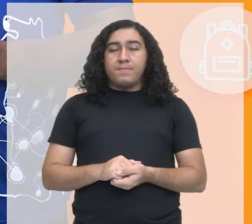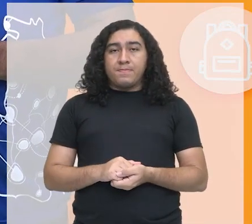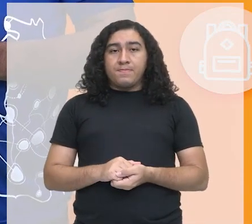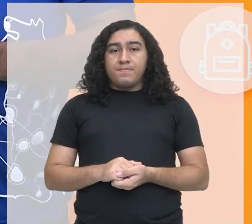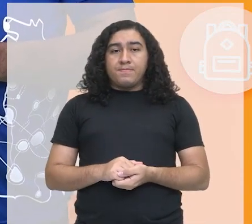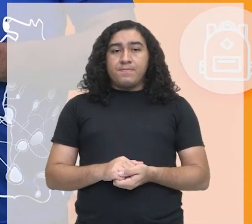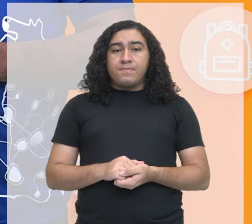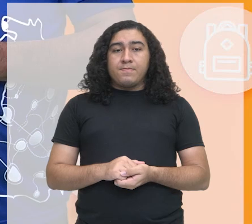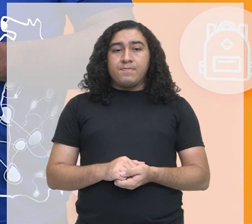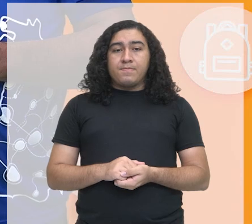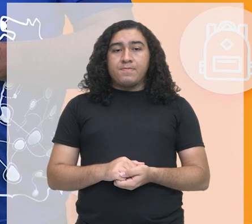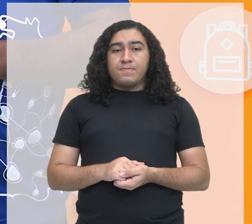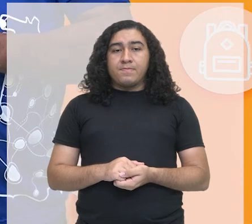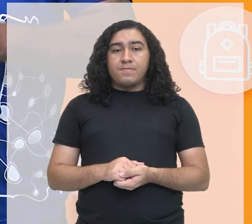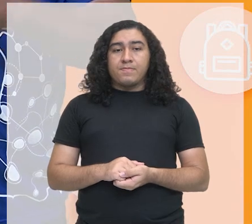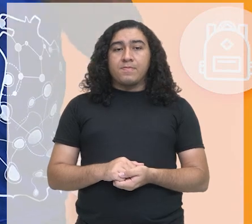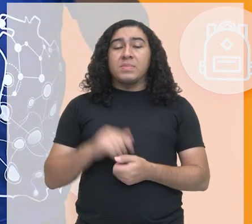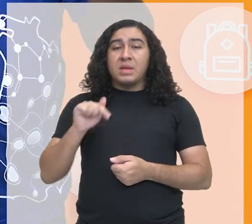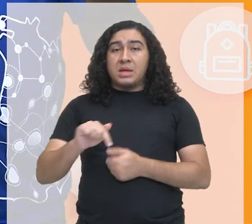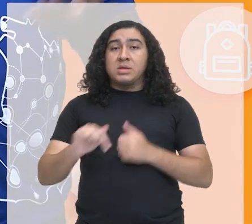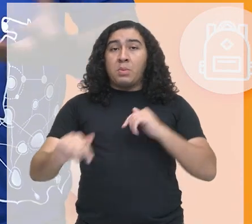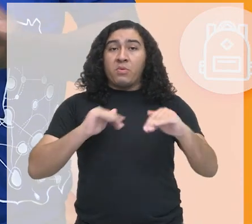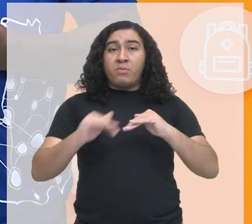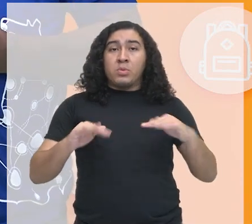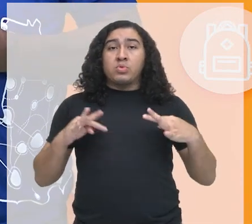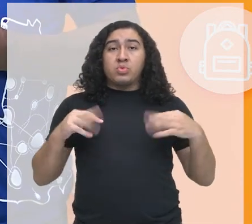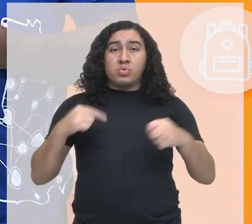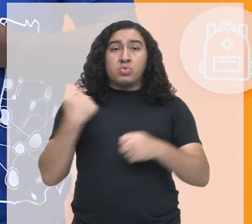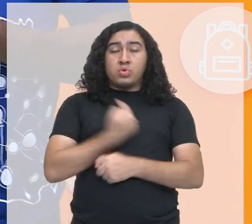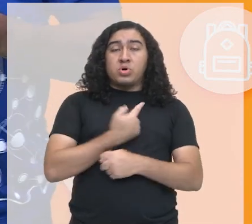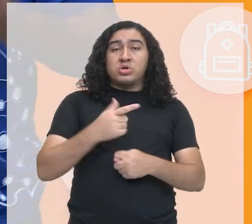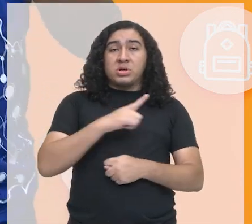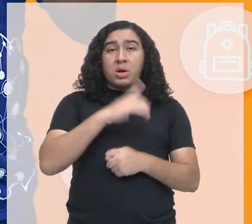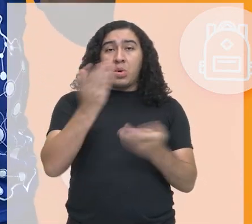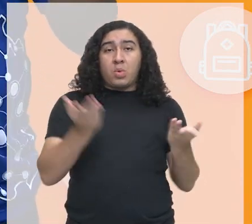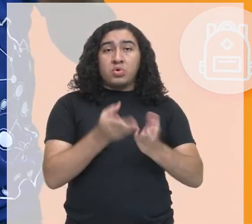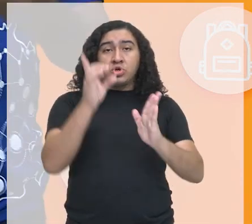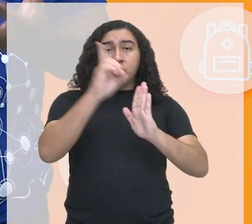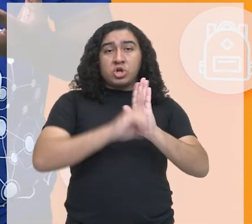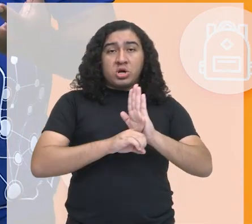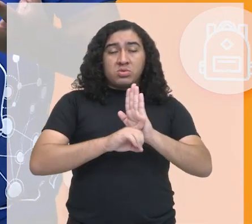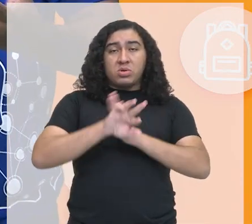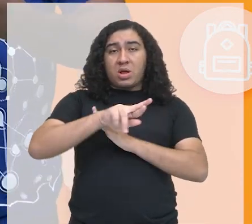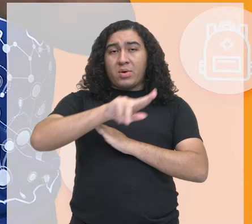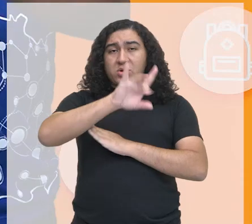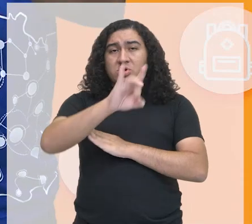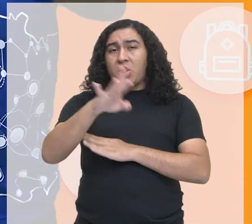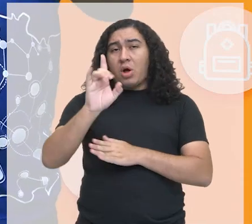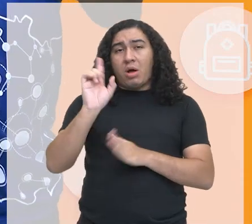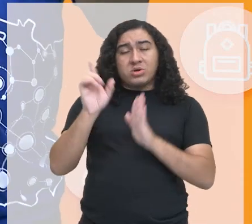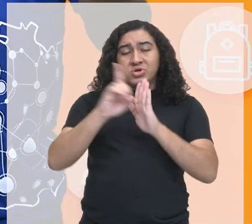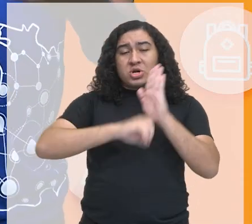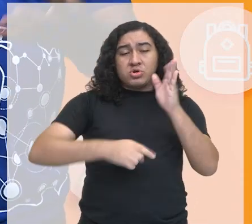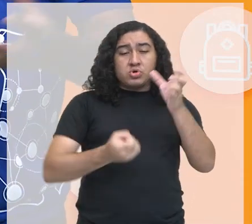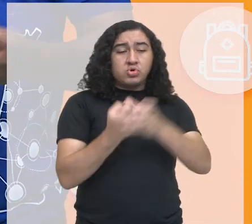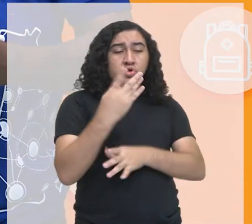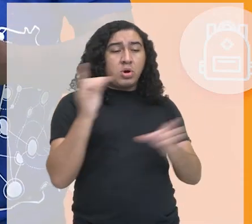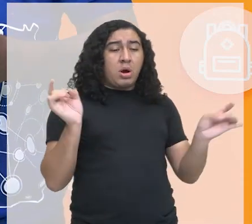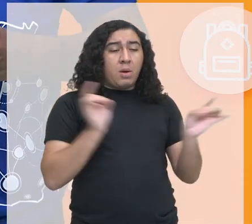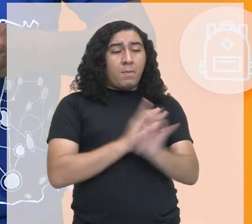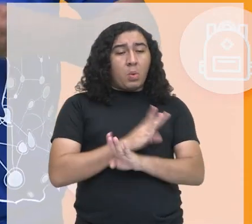esses movimentos, tudo que nós conseguimos hoje de direitos, pessoal, não caiu do céu, e agora nós temos